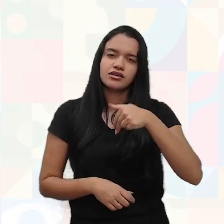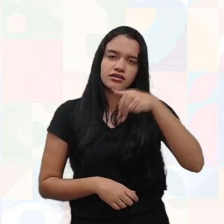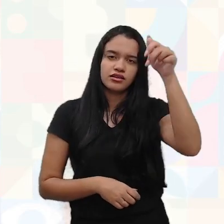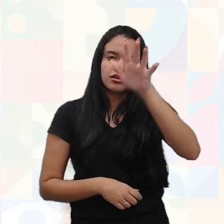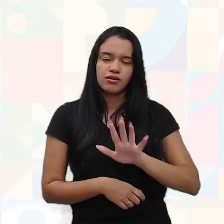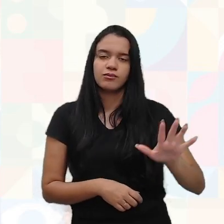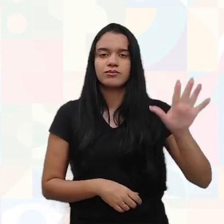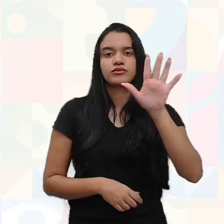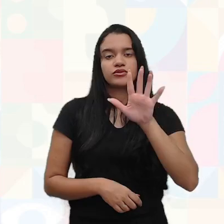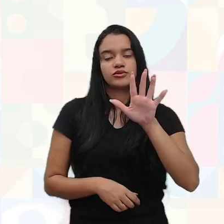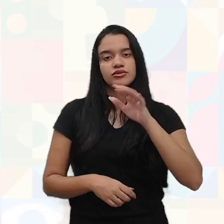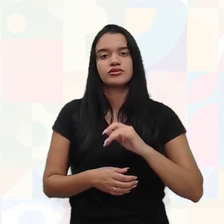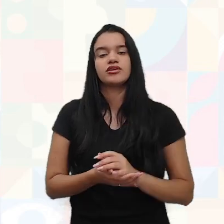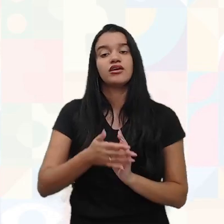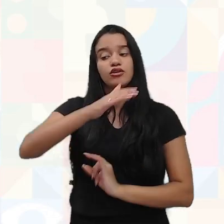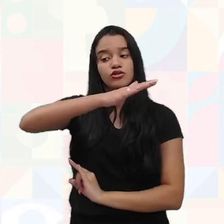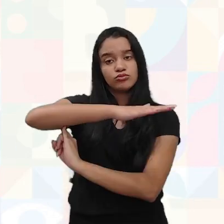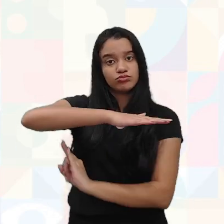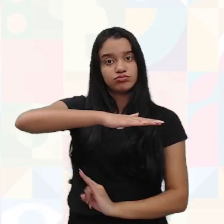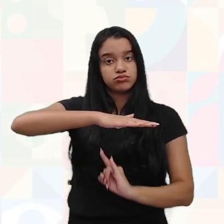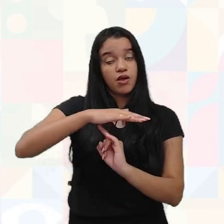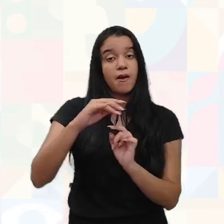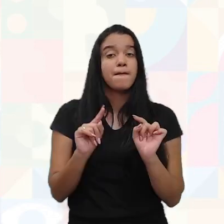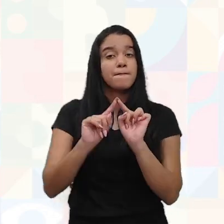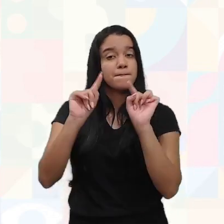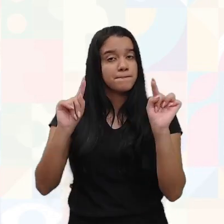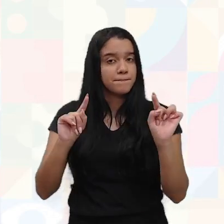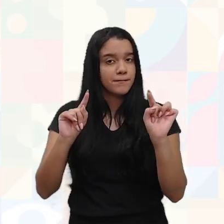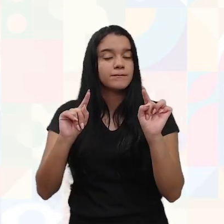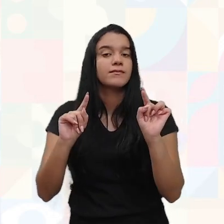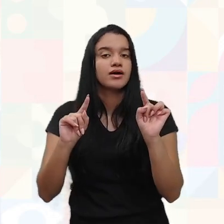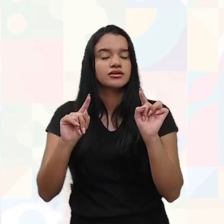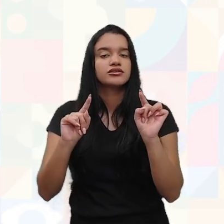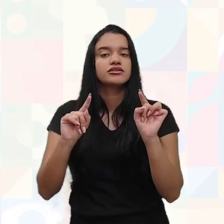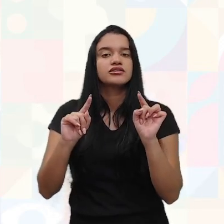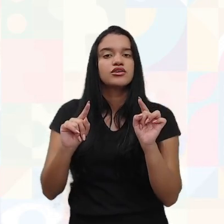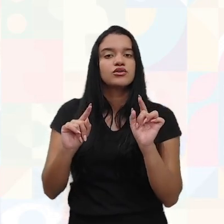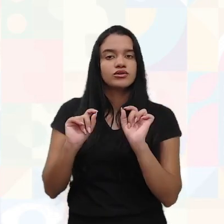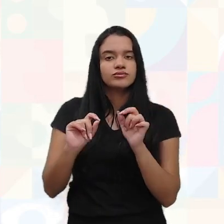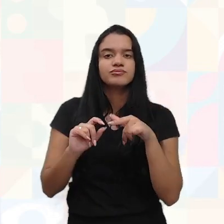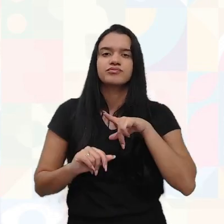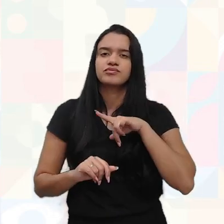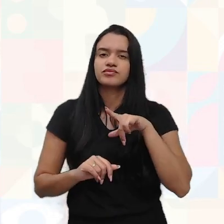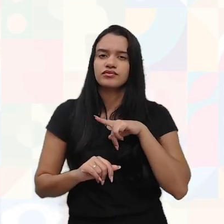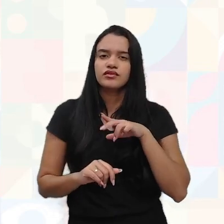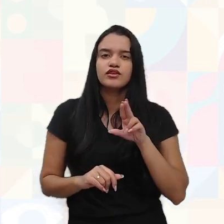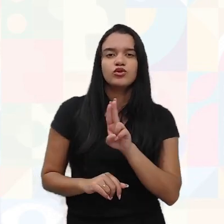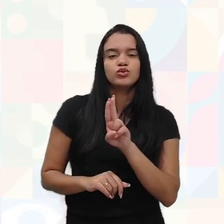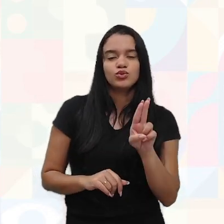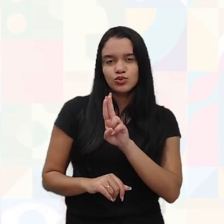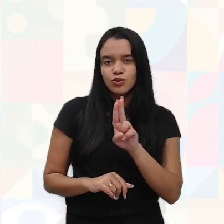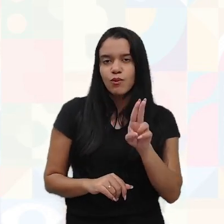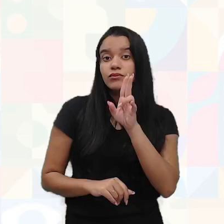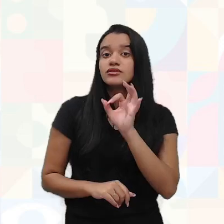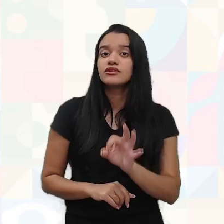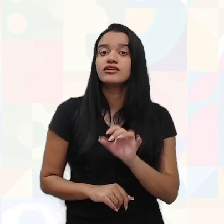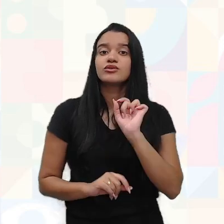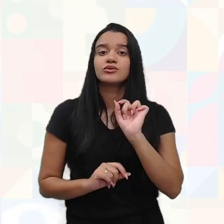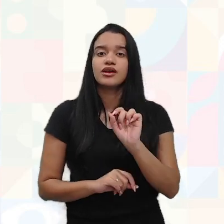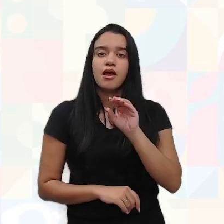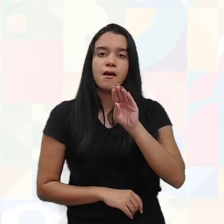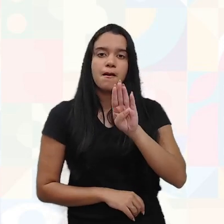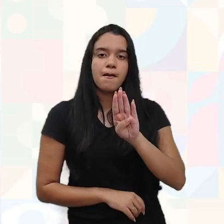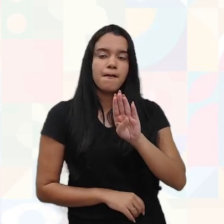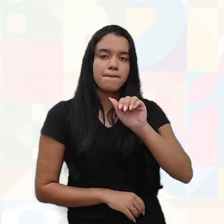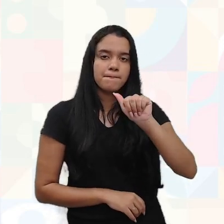Orange, o Forte das Cinco Pontas, né? Só que com um pouco mais dessas pontas que tem o nome correto de baluarte. Então a gente vê